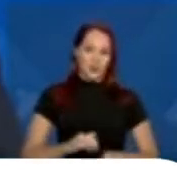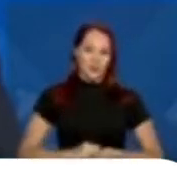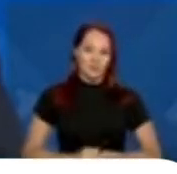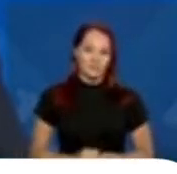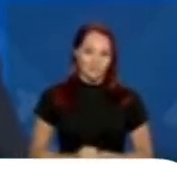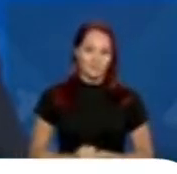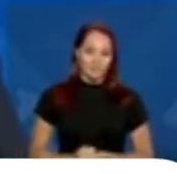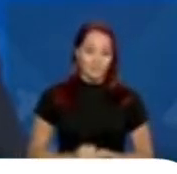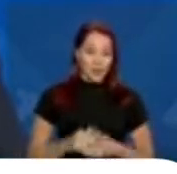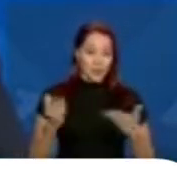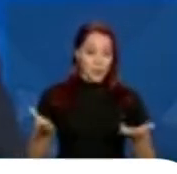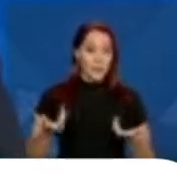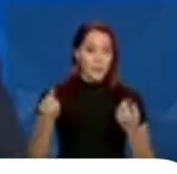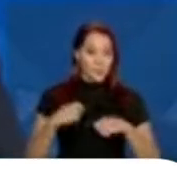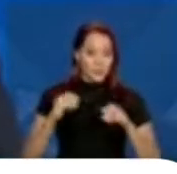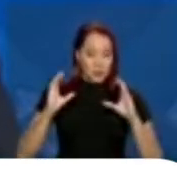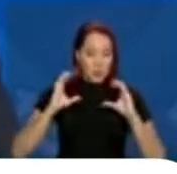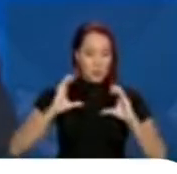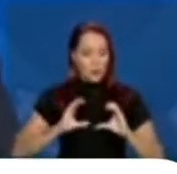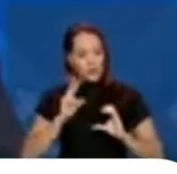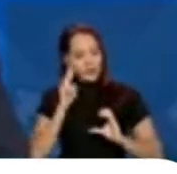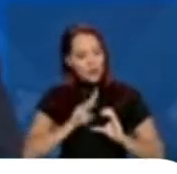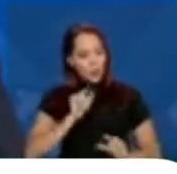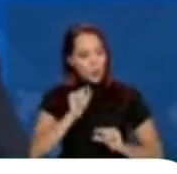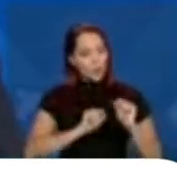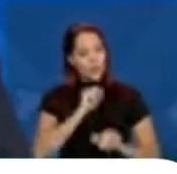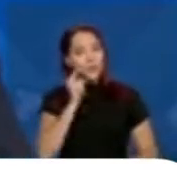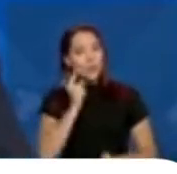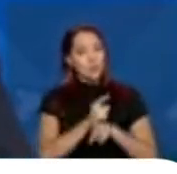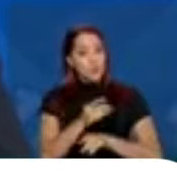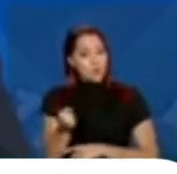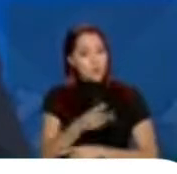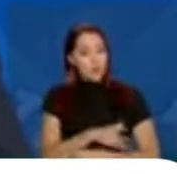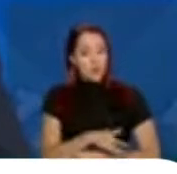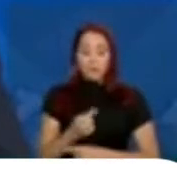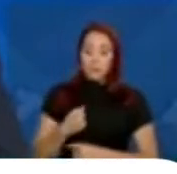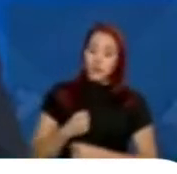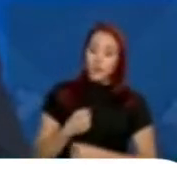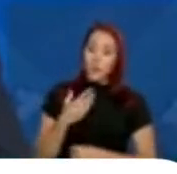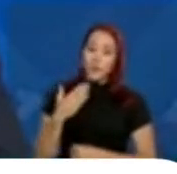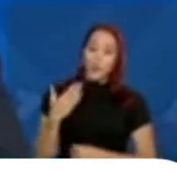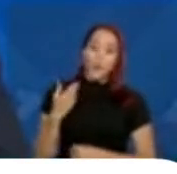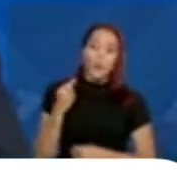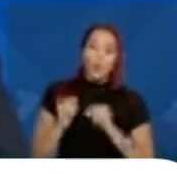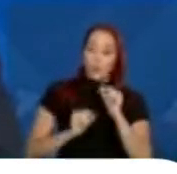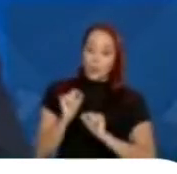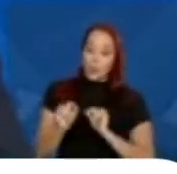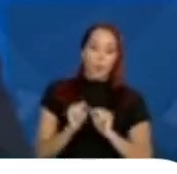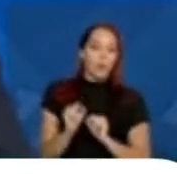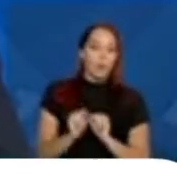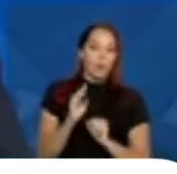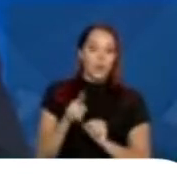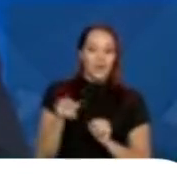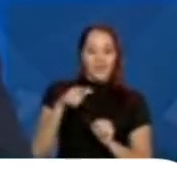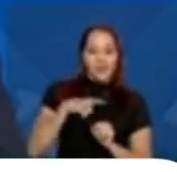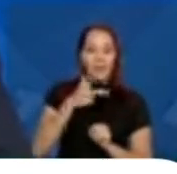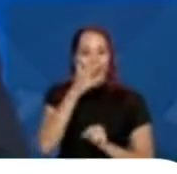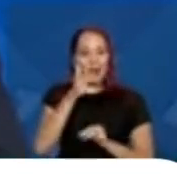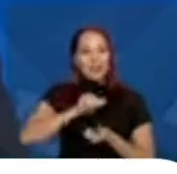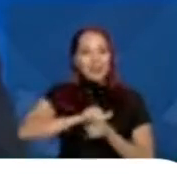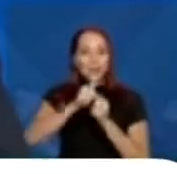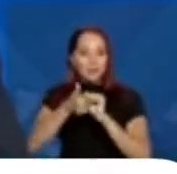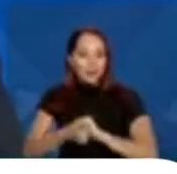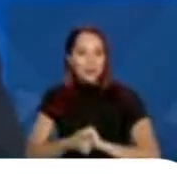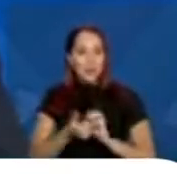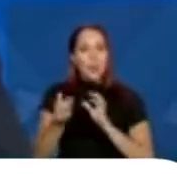A conduta é em cima daquilo que nós descobrimos de novo. A conduta é o ajuste na